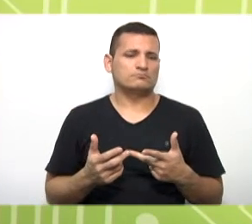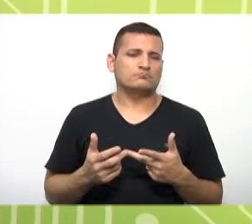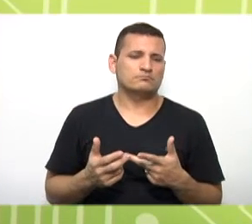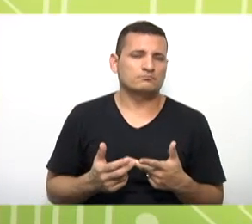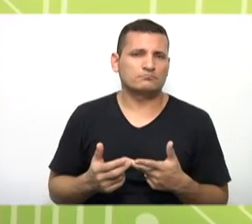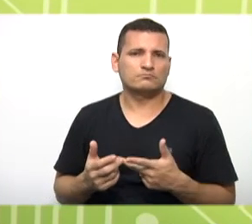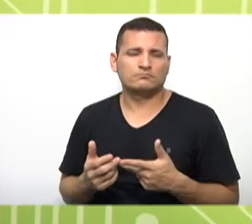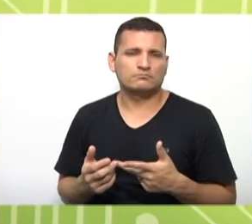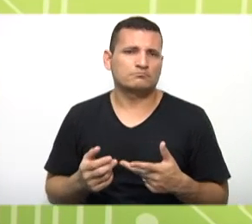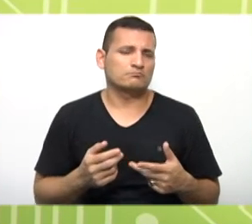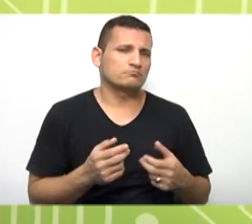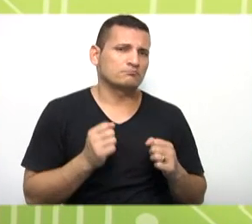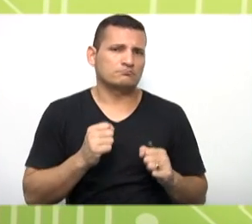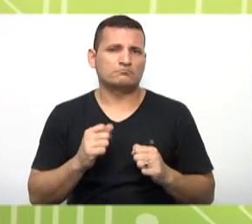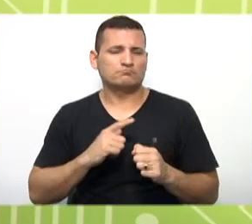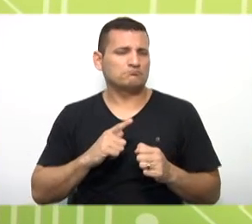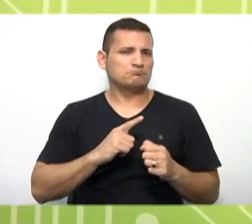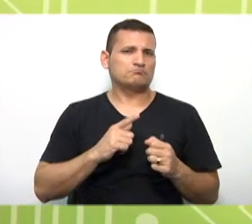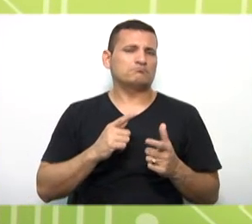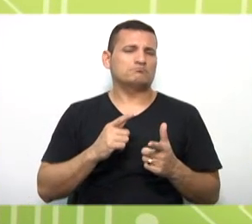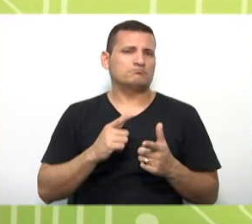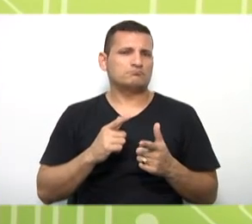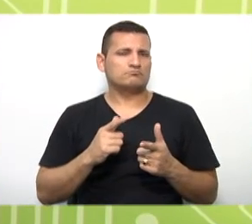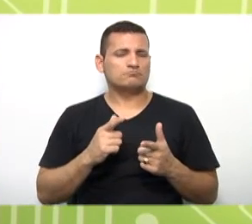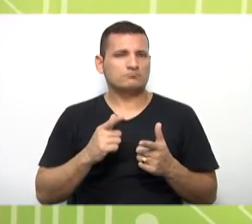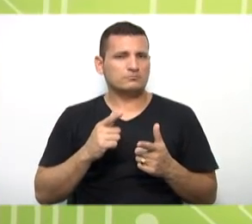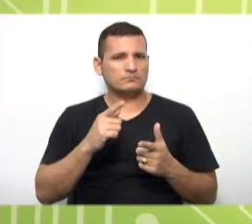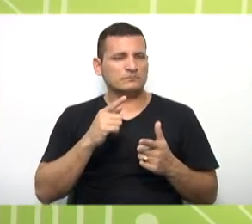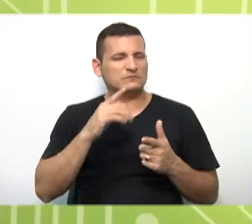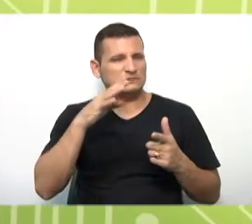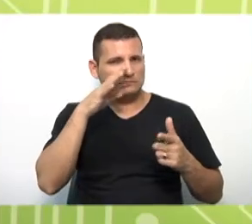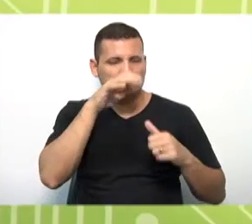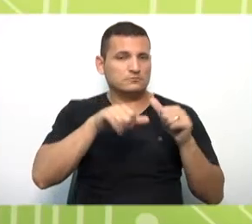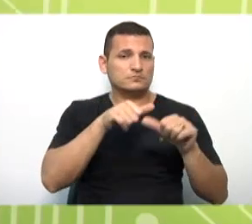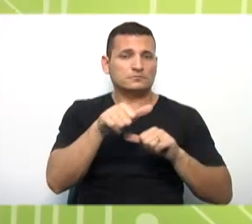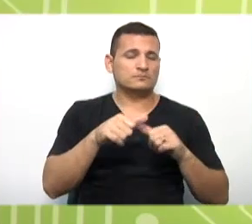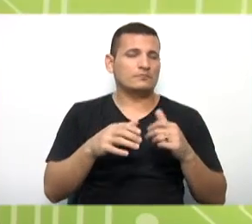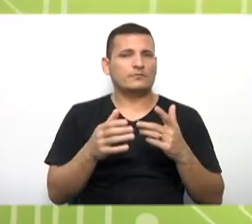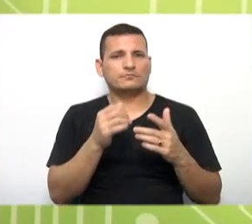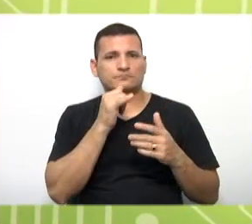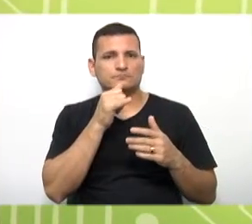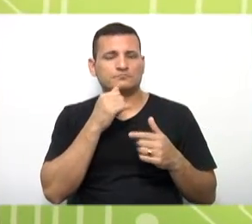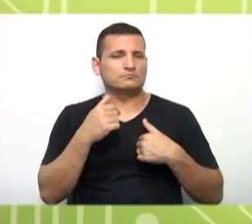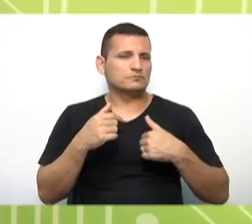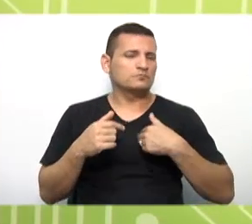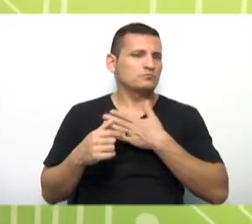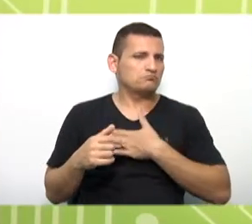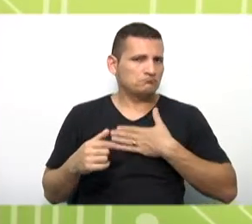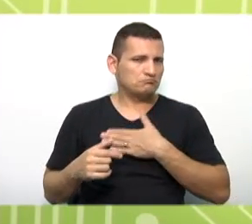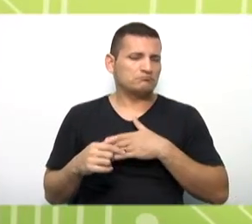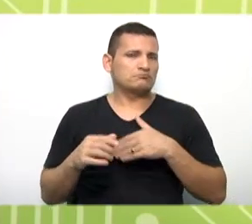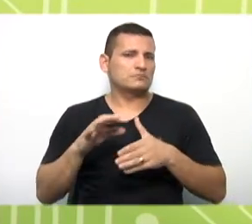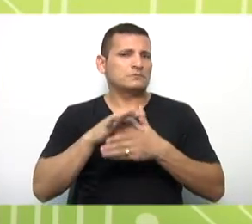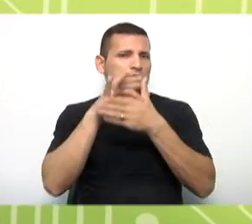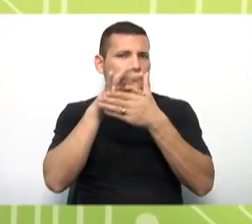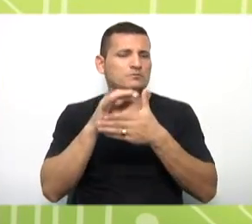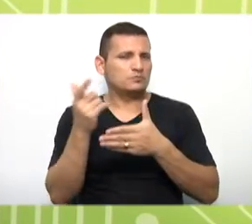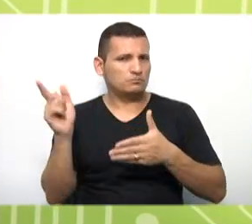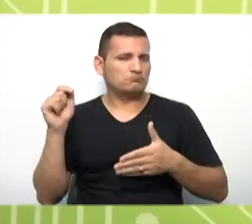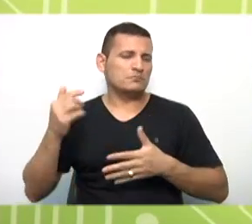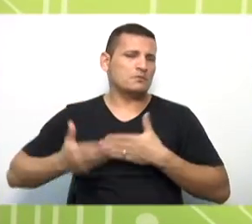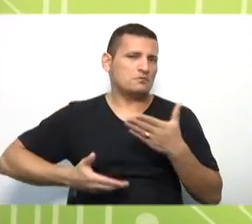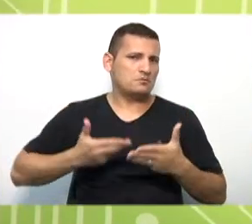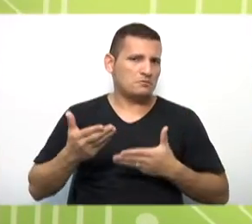uma resistência à mudança. Porque, eu gostava do líder fulano de tal que tratava a